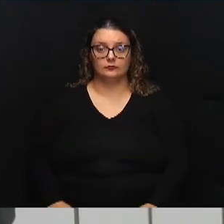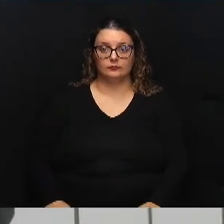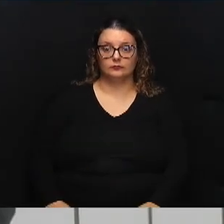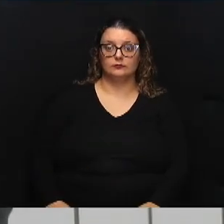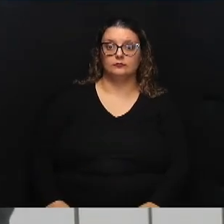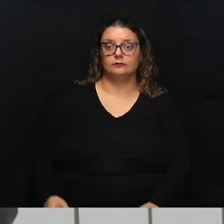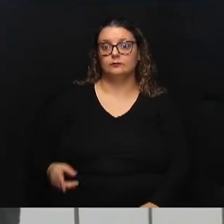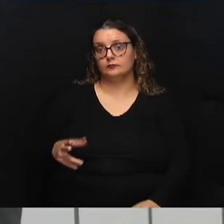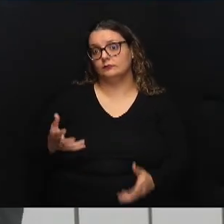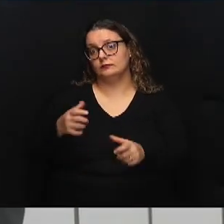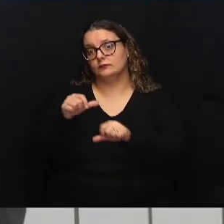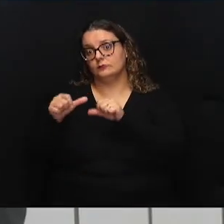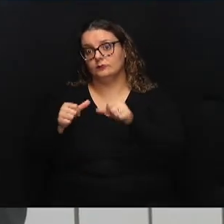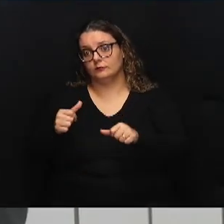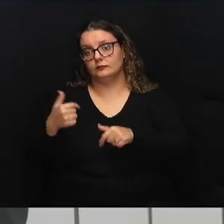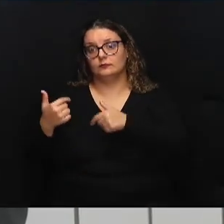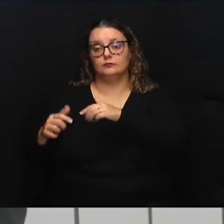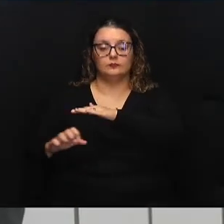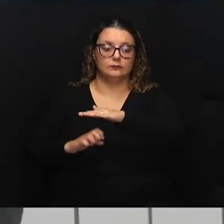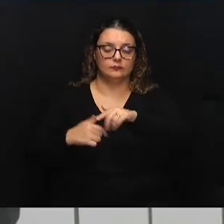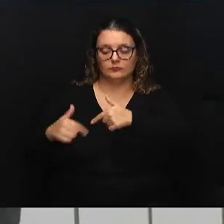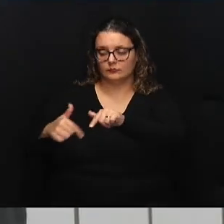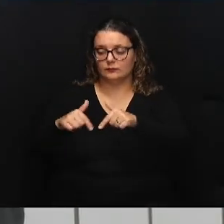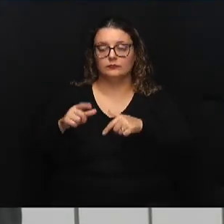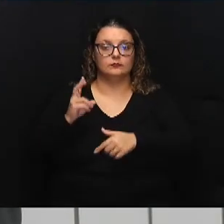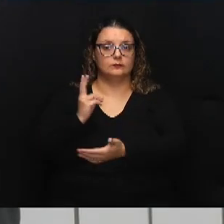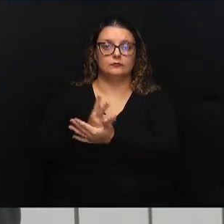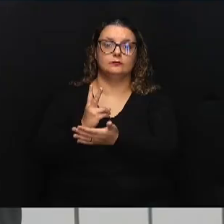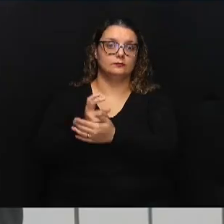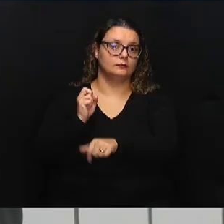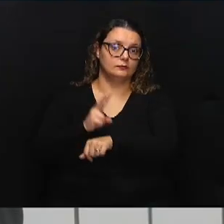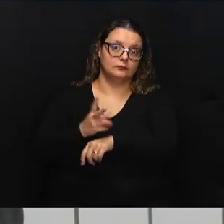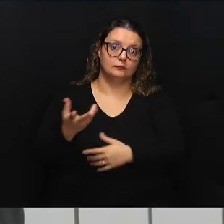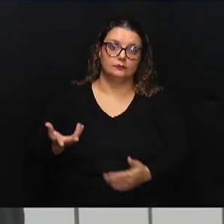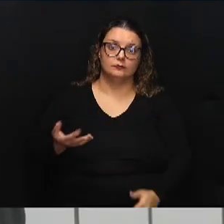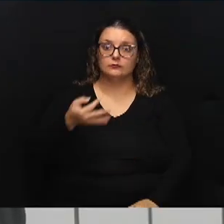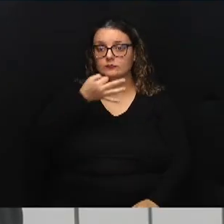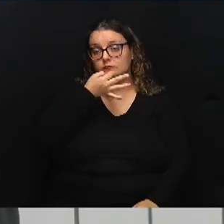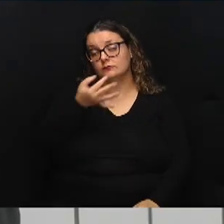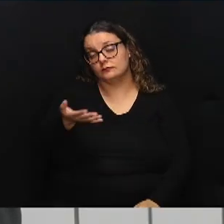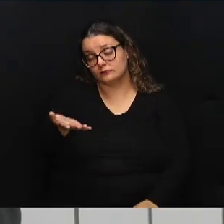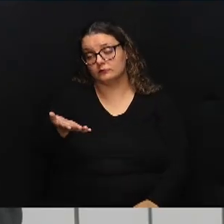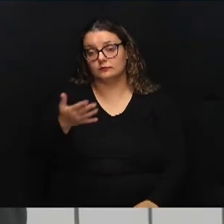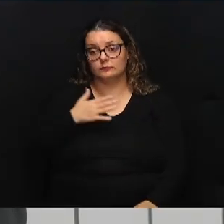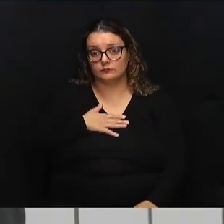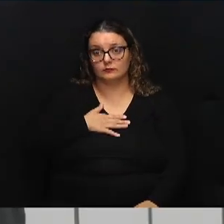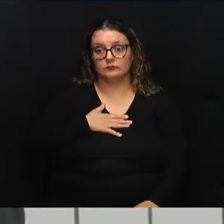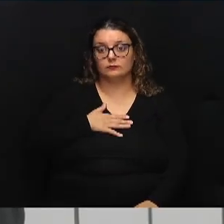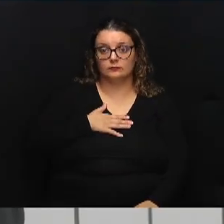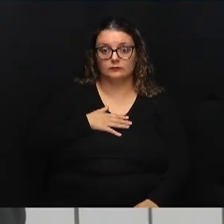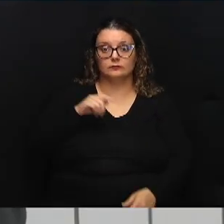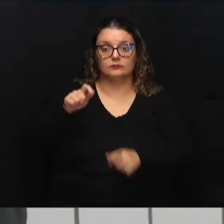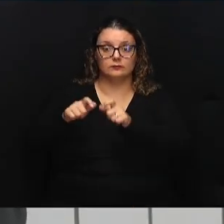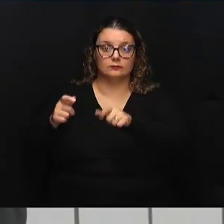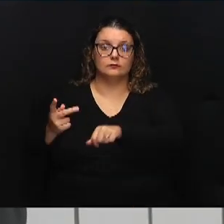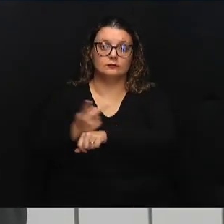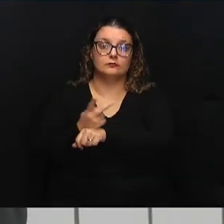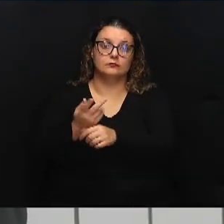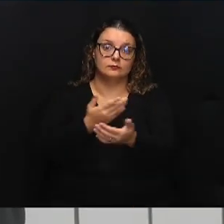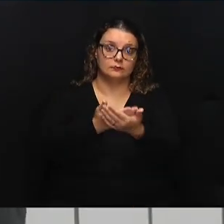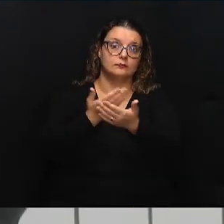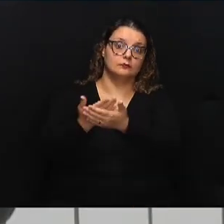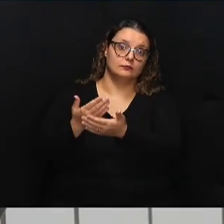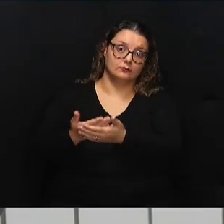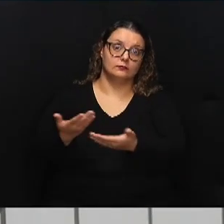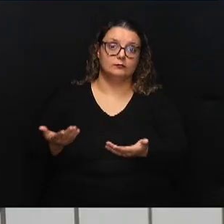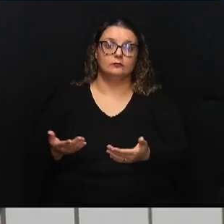de emprego, ou está desempregado, sempre vai ter vaga. O que eu sugiro é que as pessoas realmente procurem estudar,